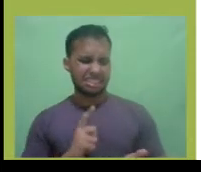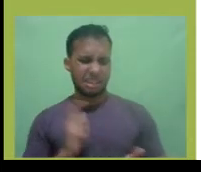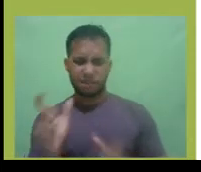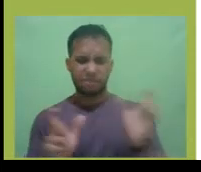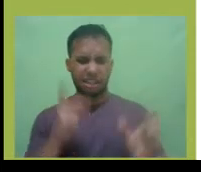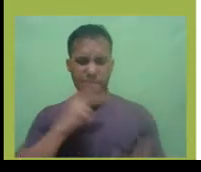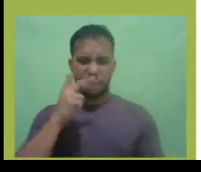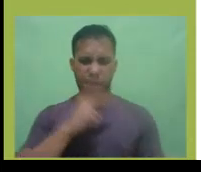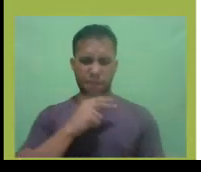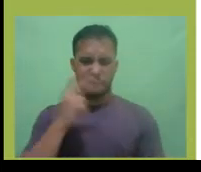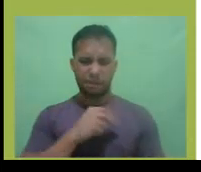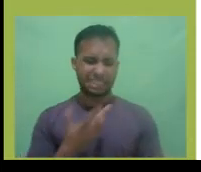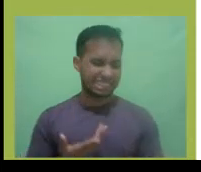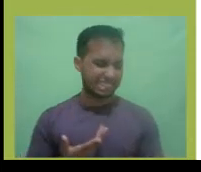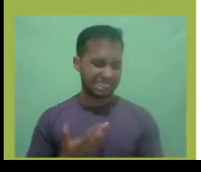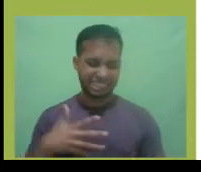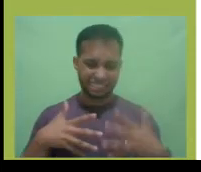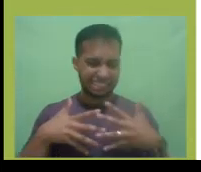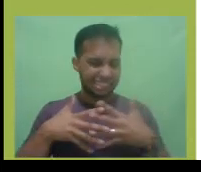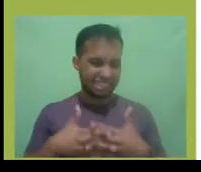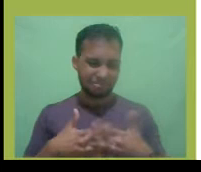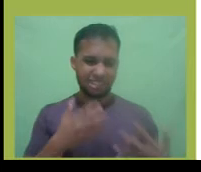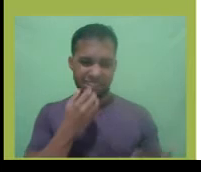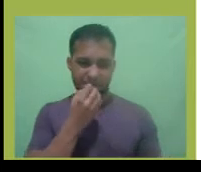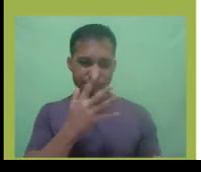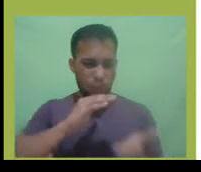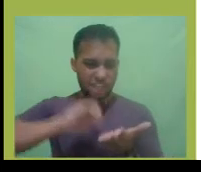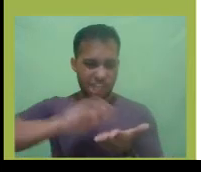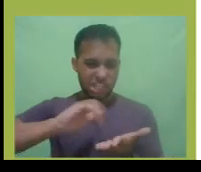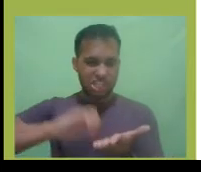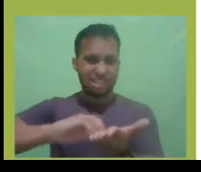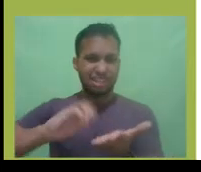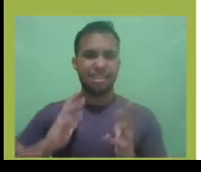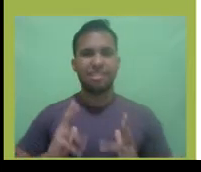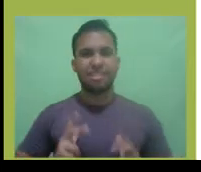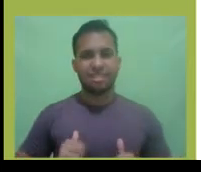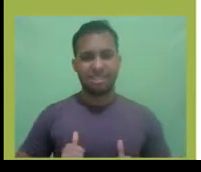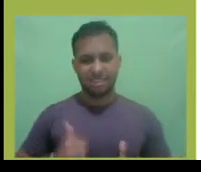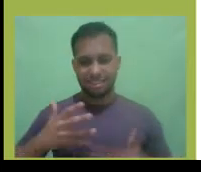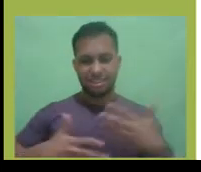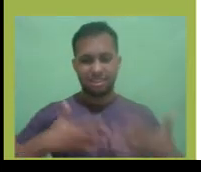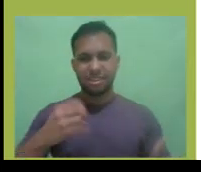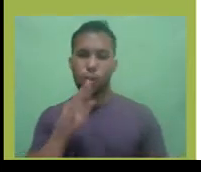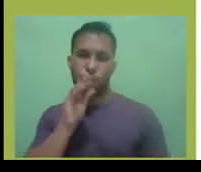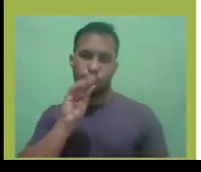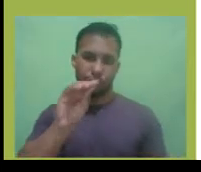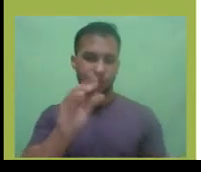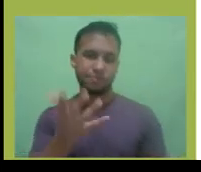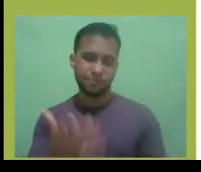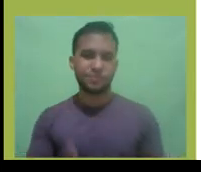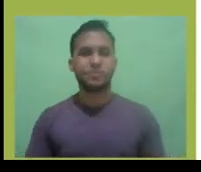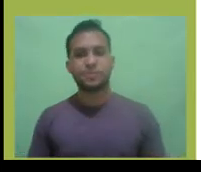você repete o tempo todo e que atrapalham a concentração do espectador no conteúdo que você tem que passar.